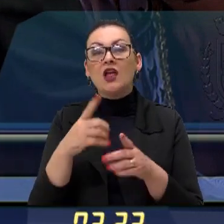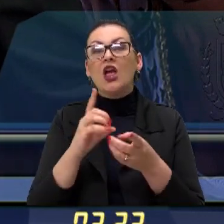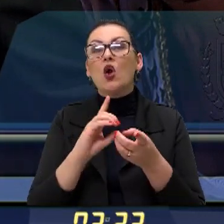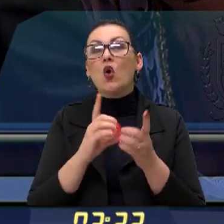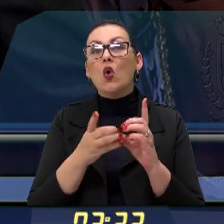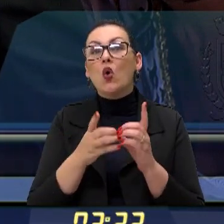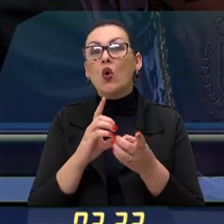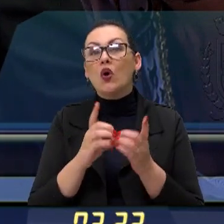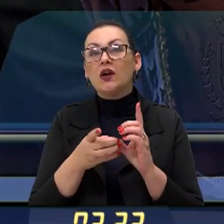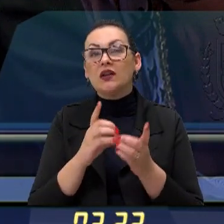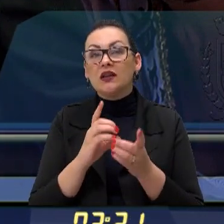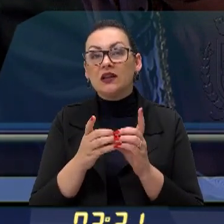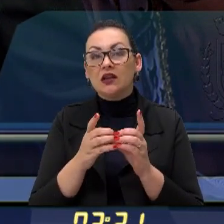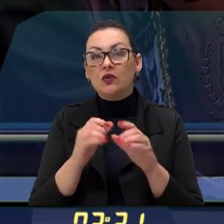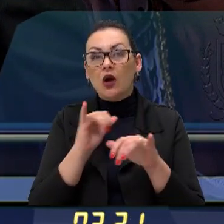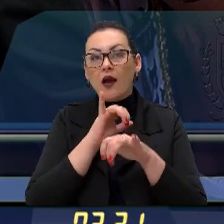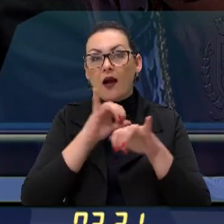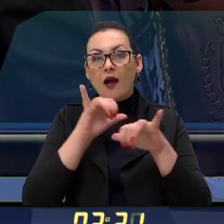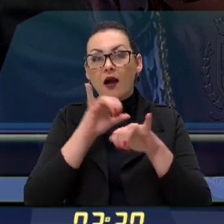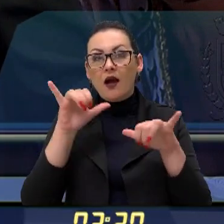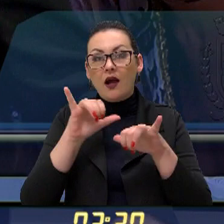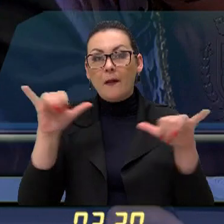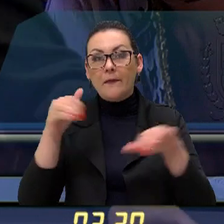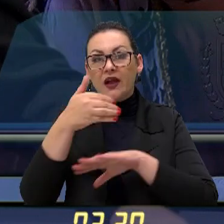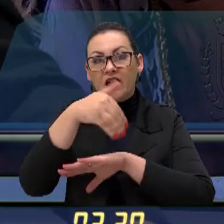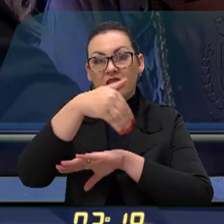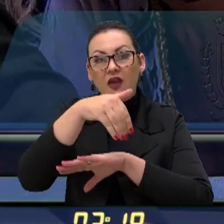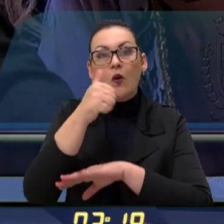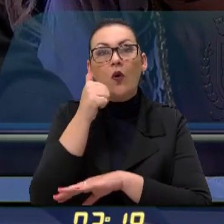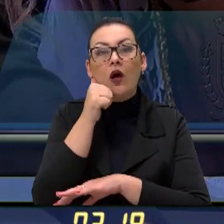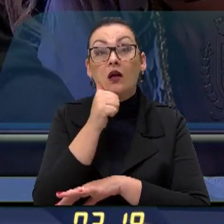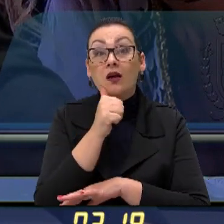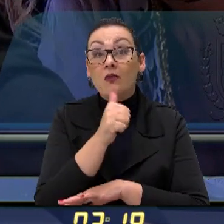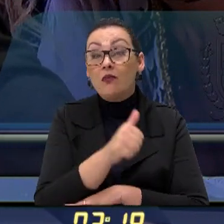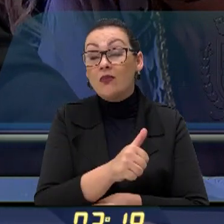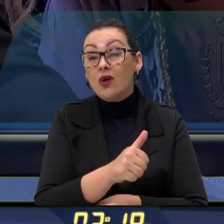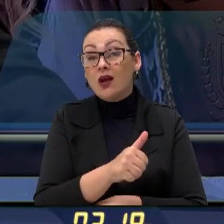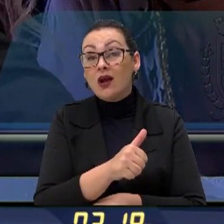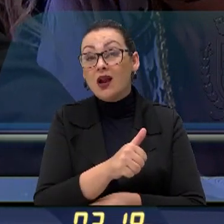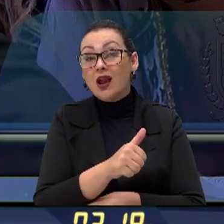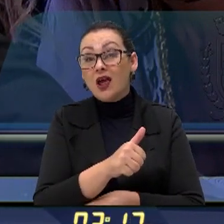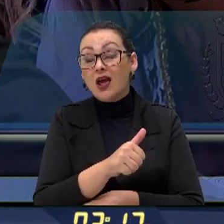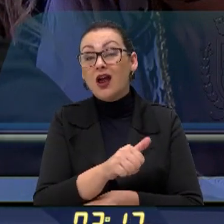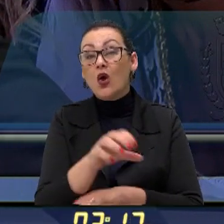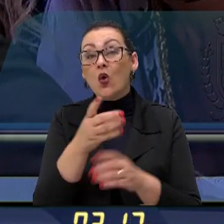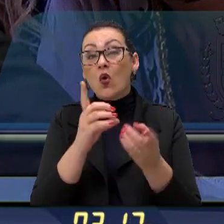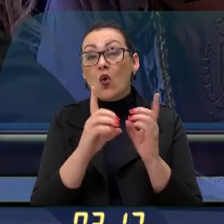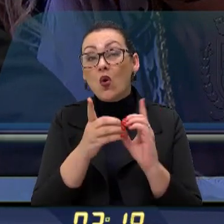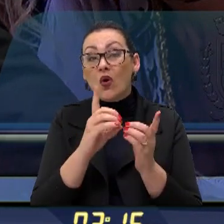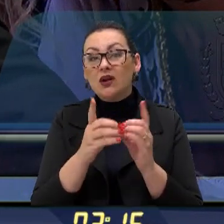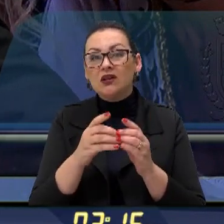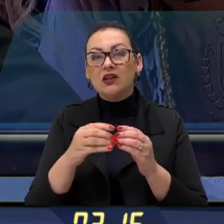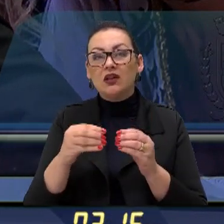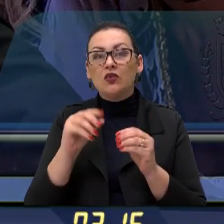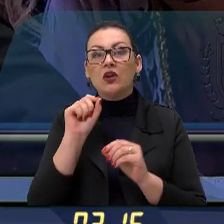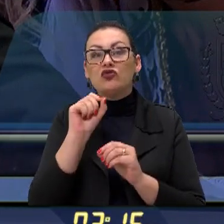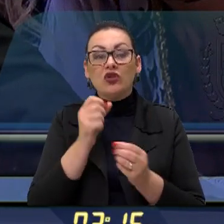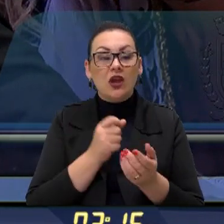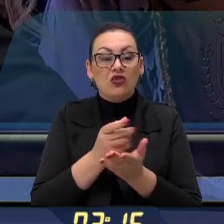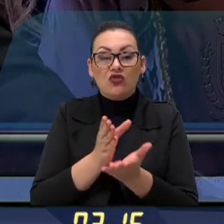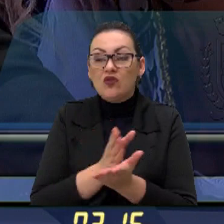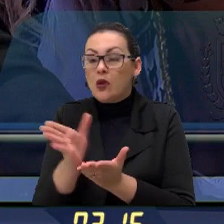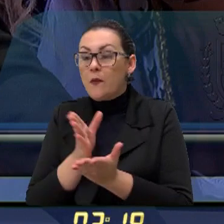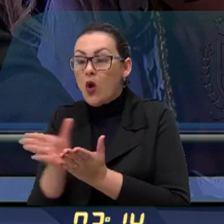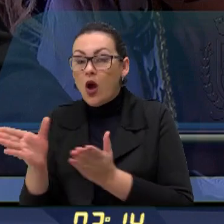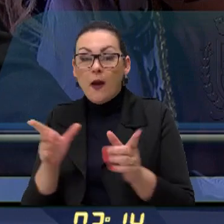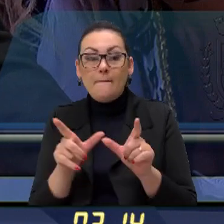coordenadora da campanha de rua das mulheres. Ela foi a coordenadora das panfleteiras